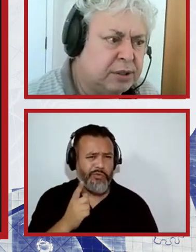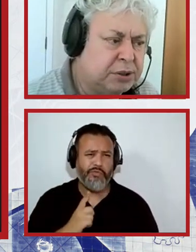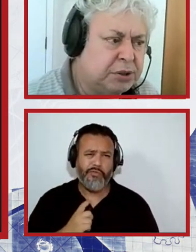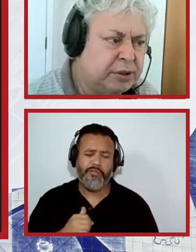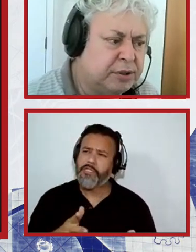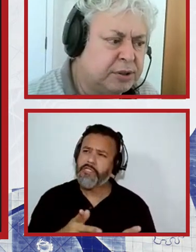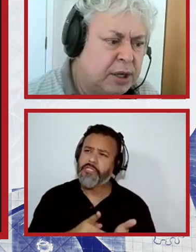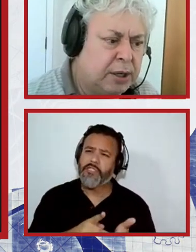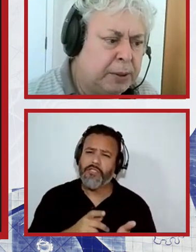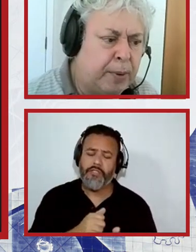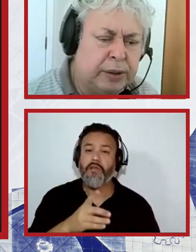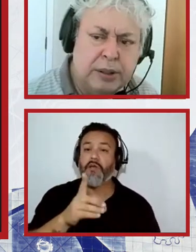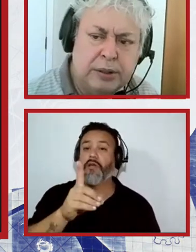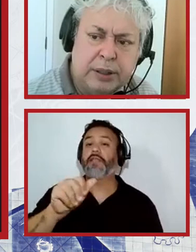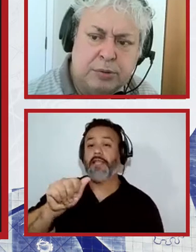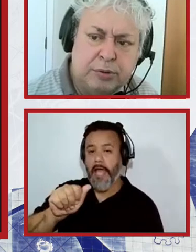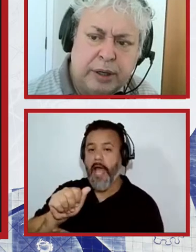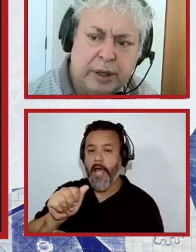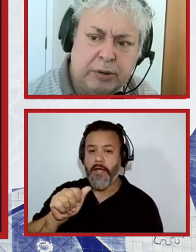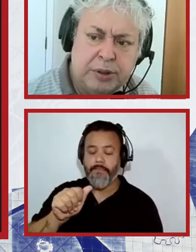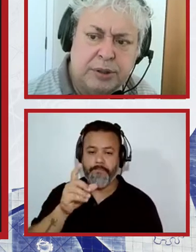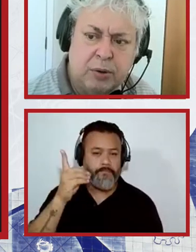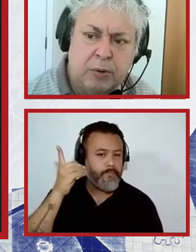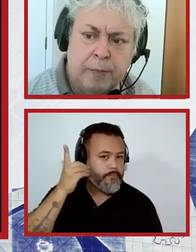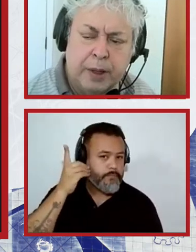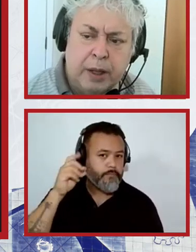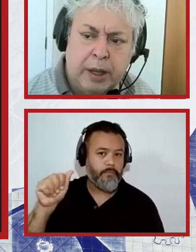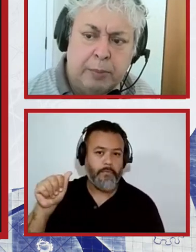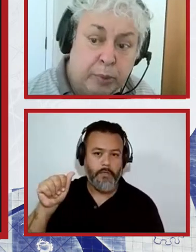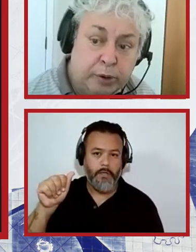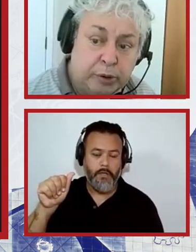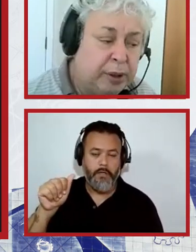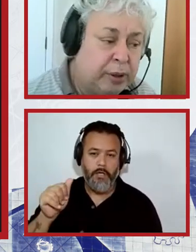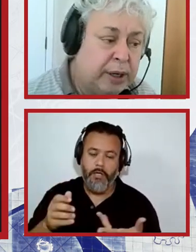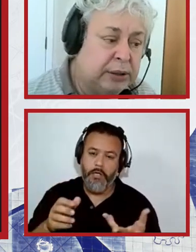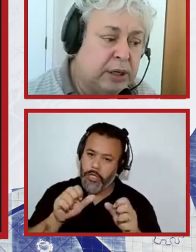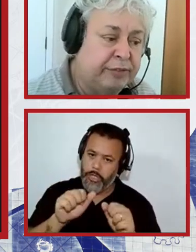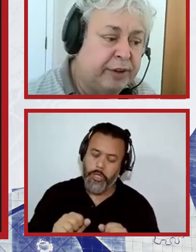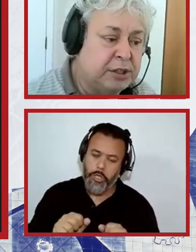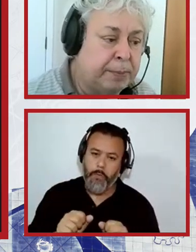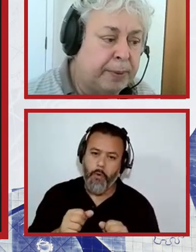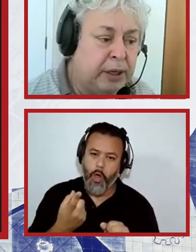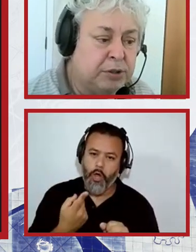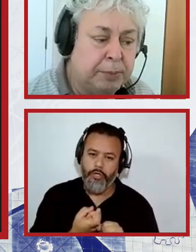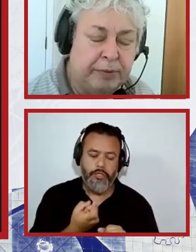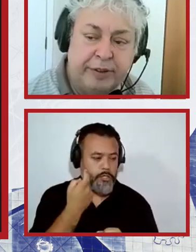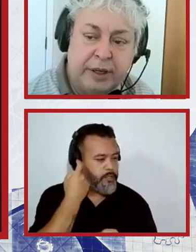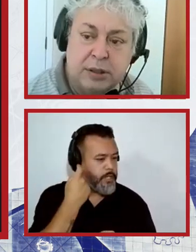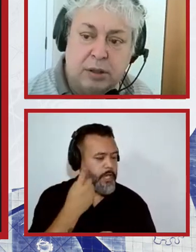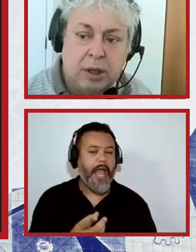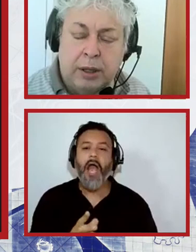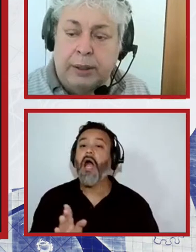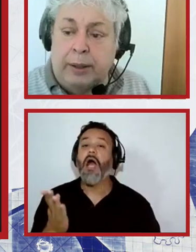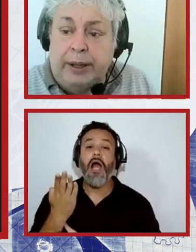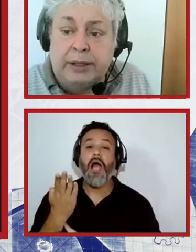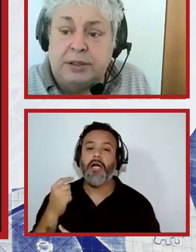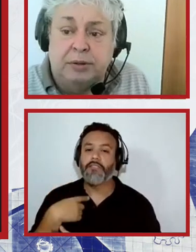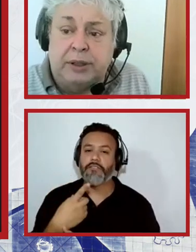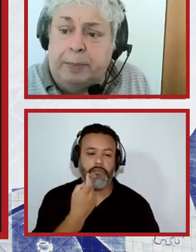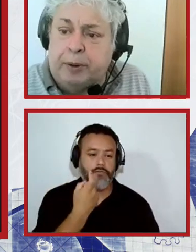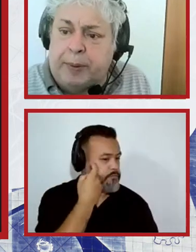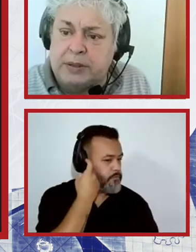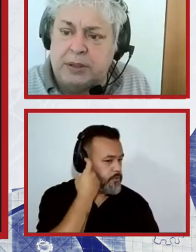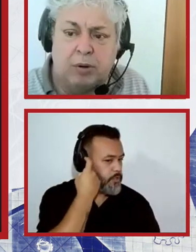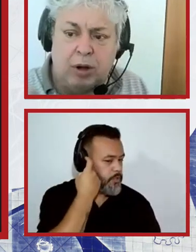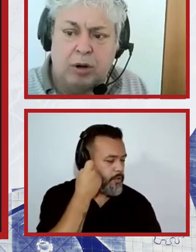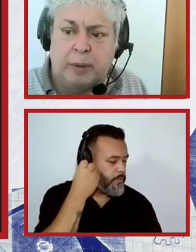são deficiências auditivas, que podem ter a sua audição muito melhorada através de aparelhos de amplificação.